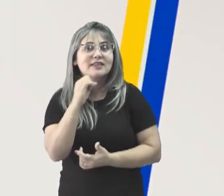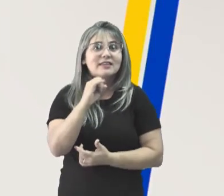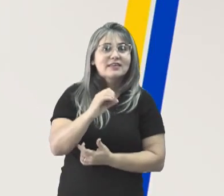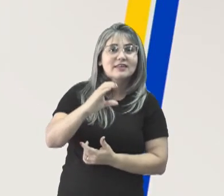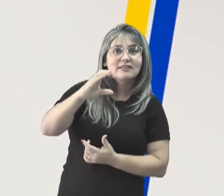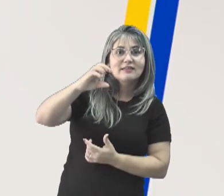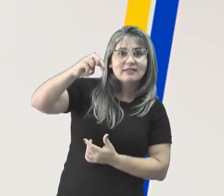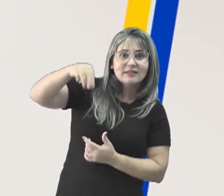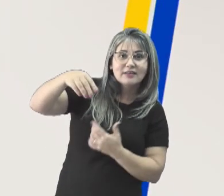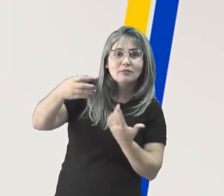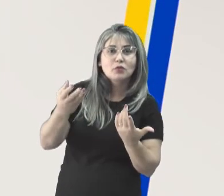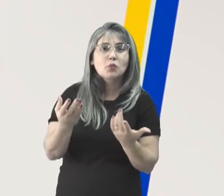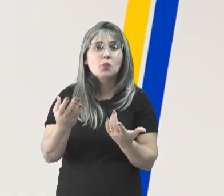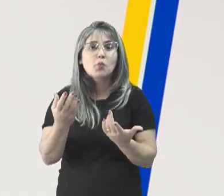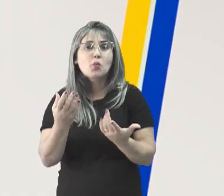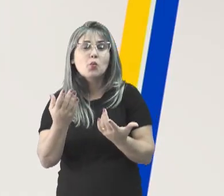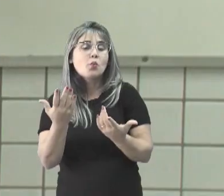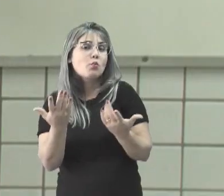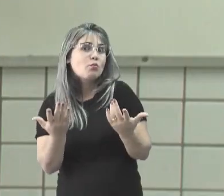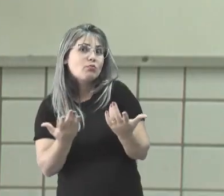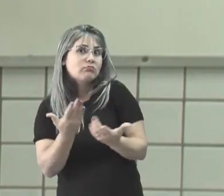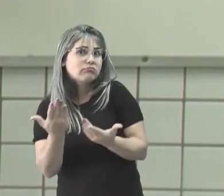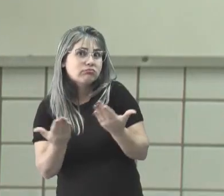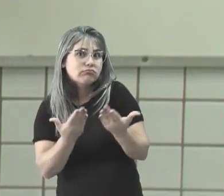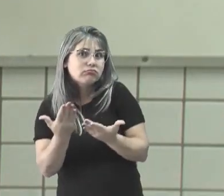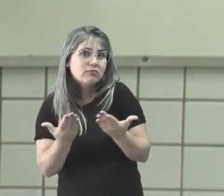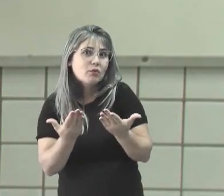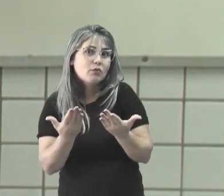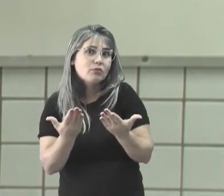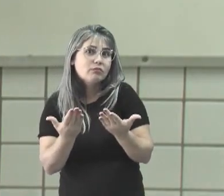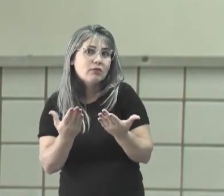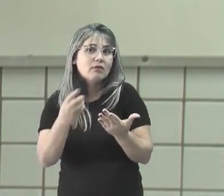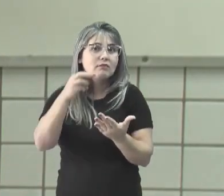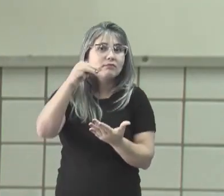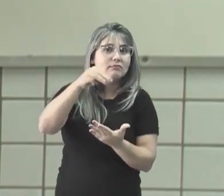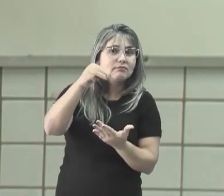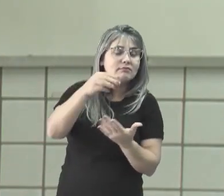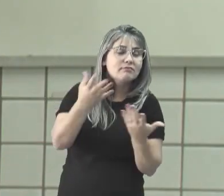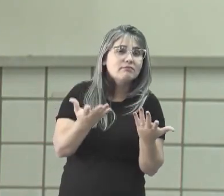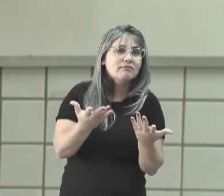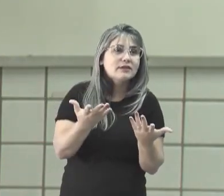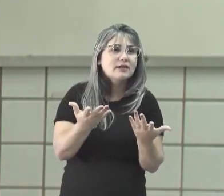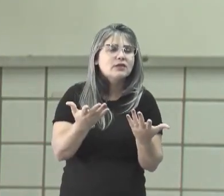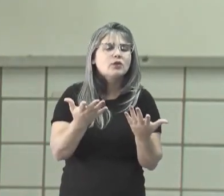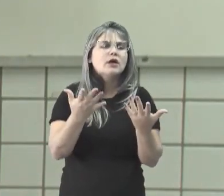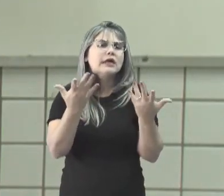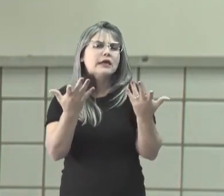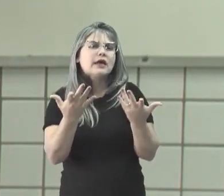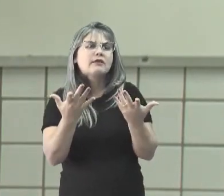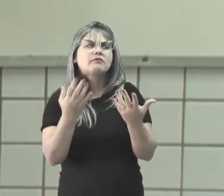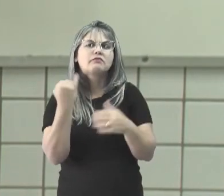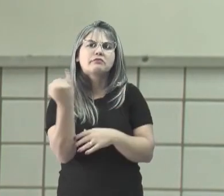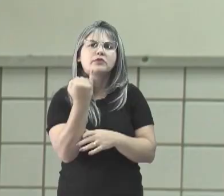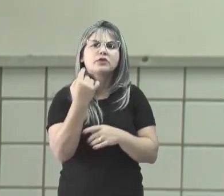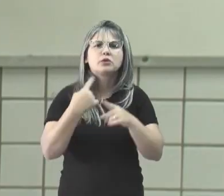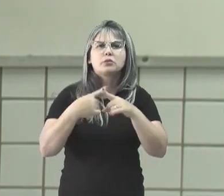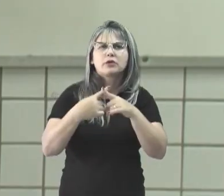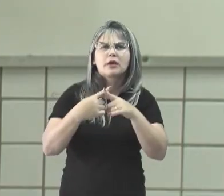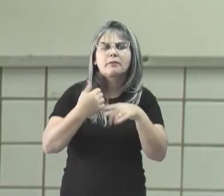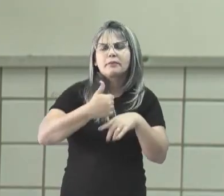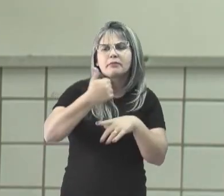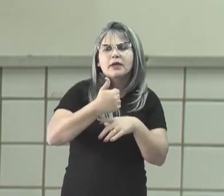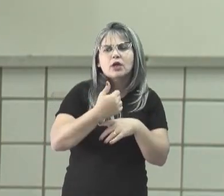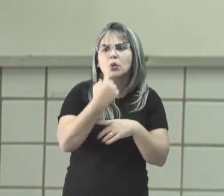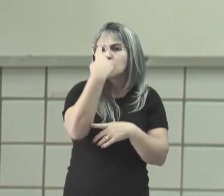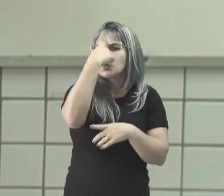total de medicação que é dado durante todo aquele mês e depois faz a transformação de unidade para a unidade